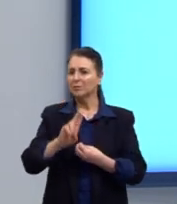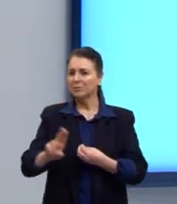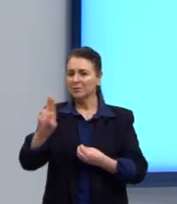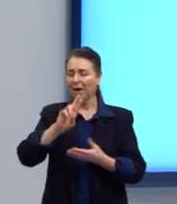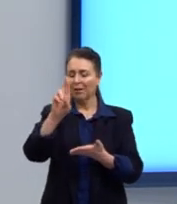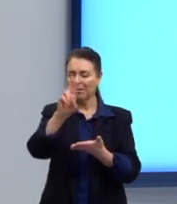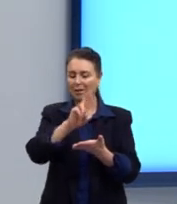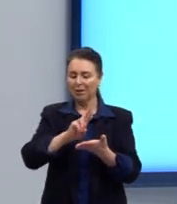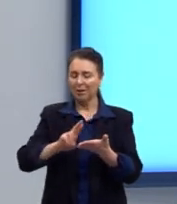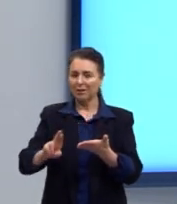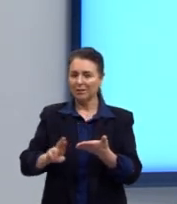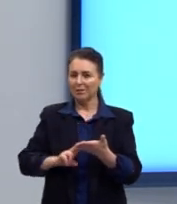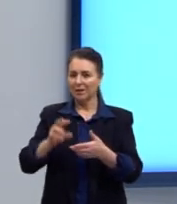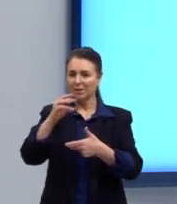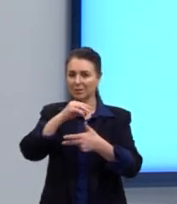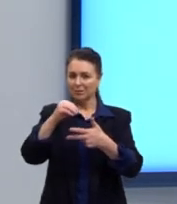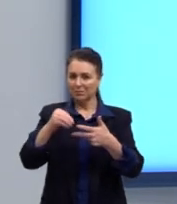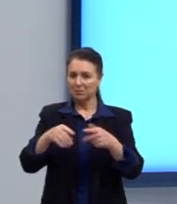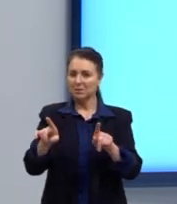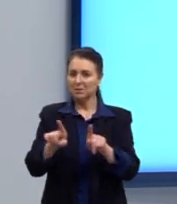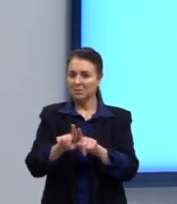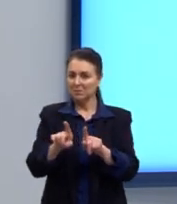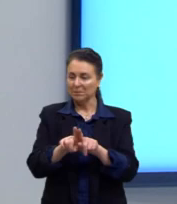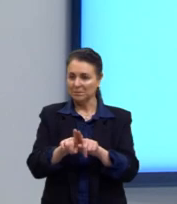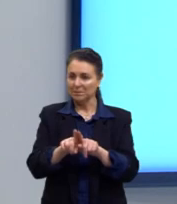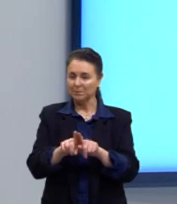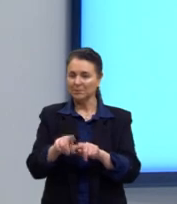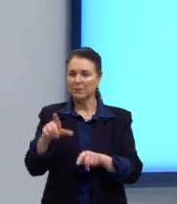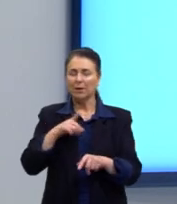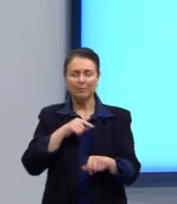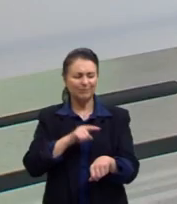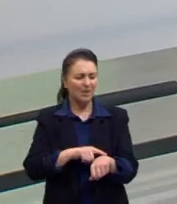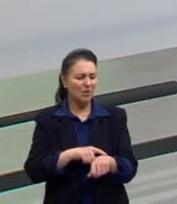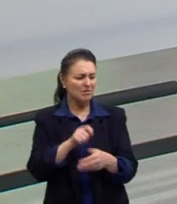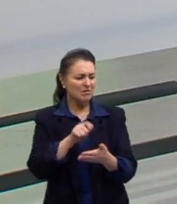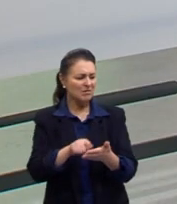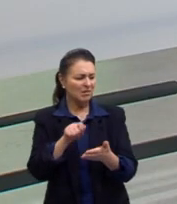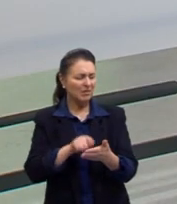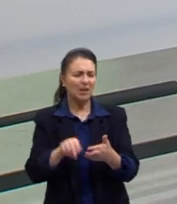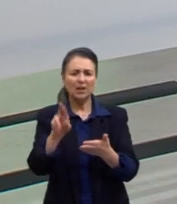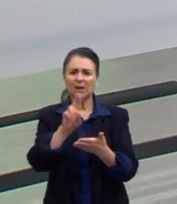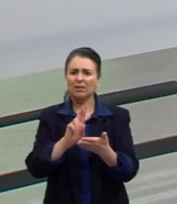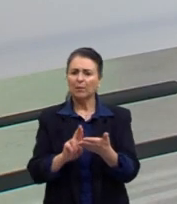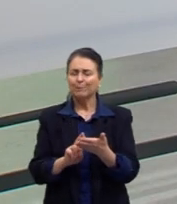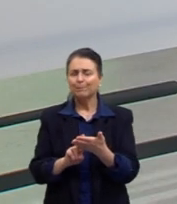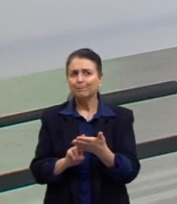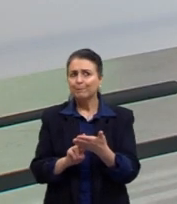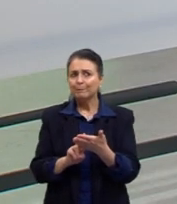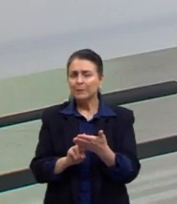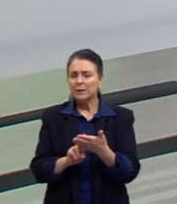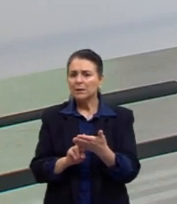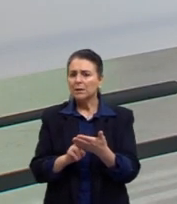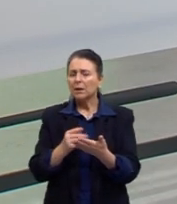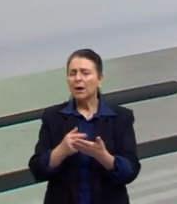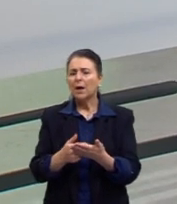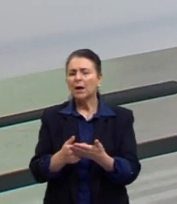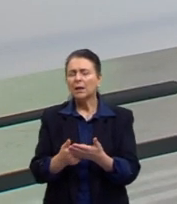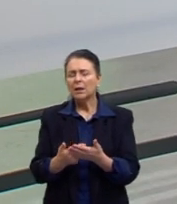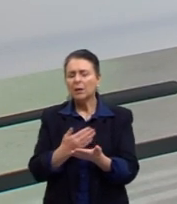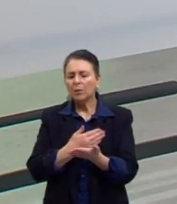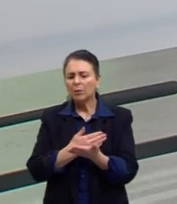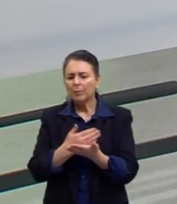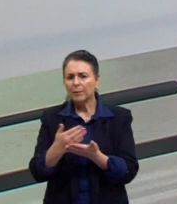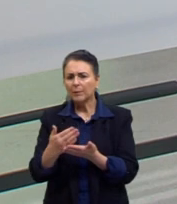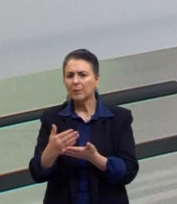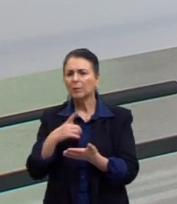aí na redação do Enem tá vocês estão lá na hora de escrever a redação vocês entram num determinado